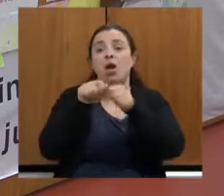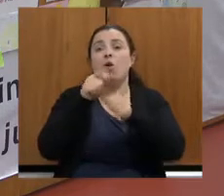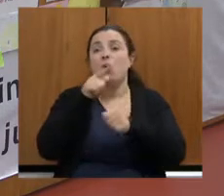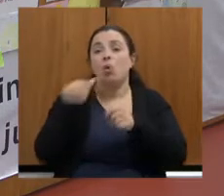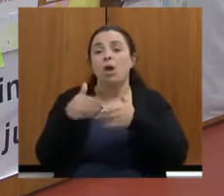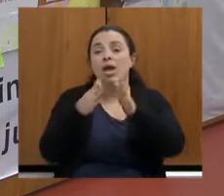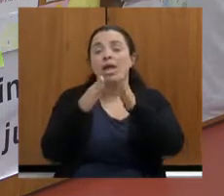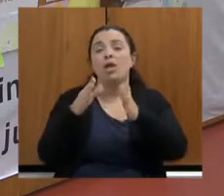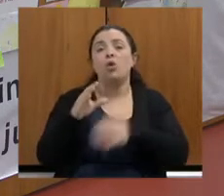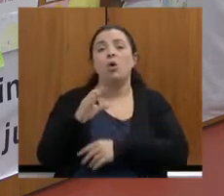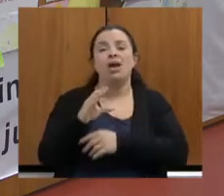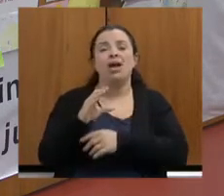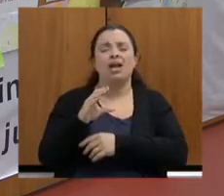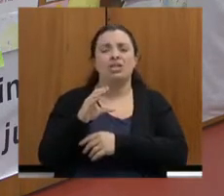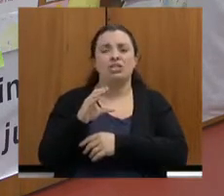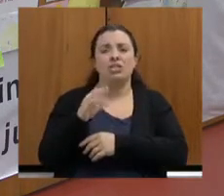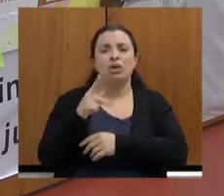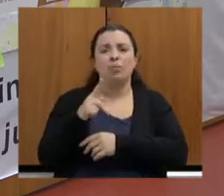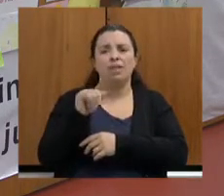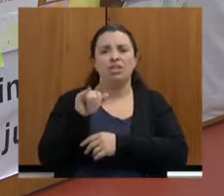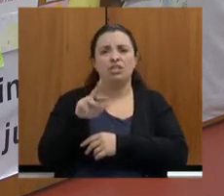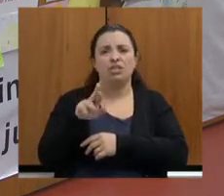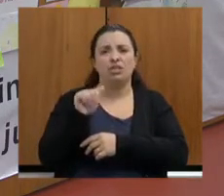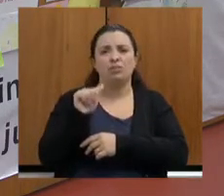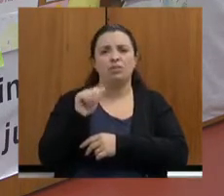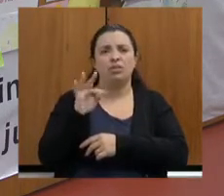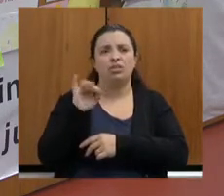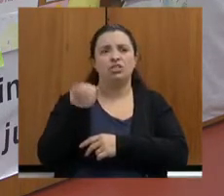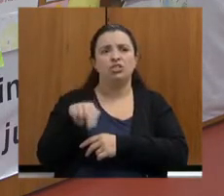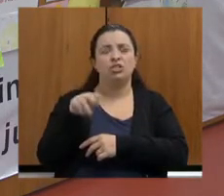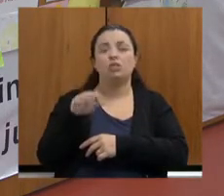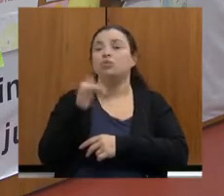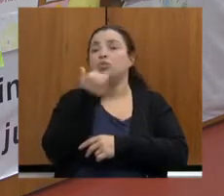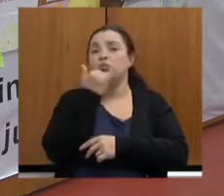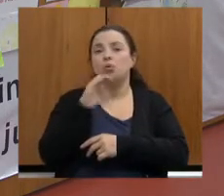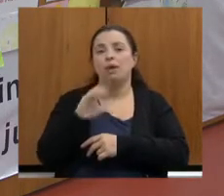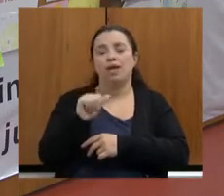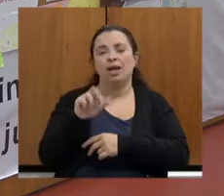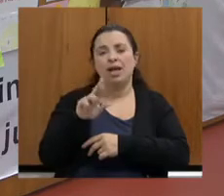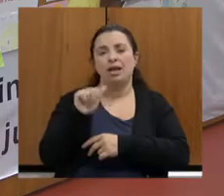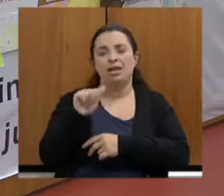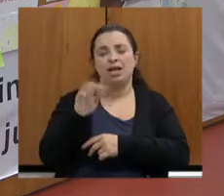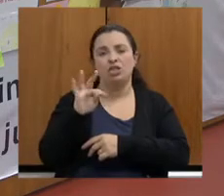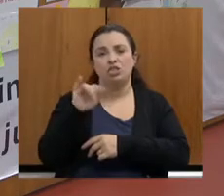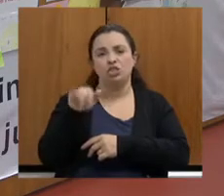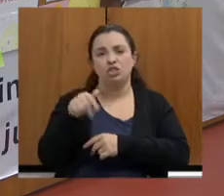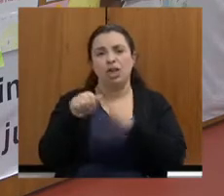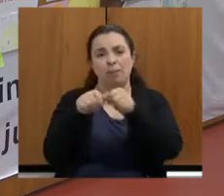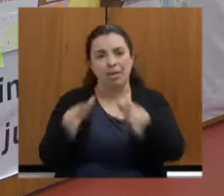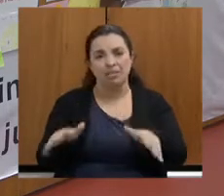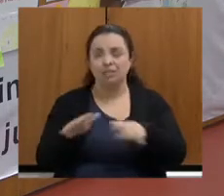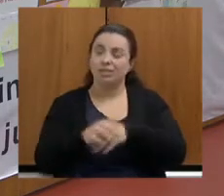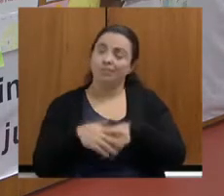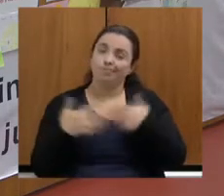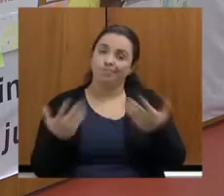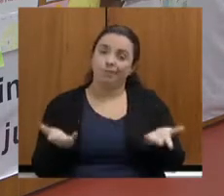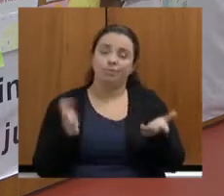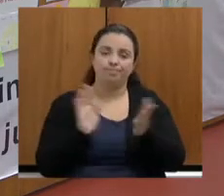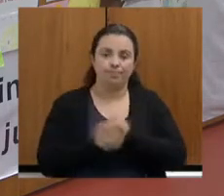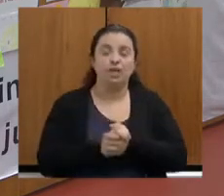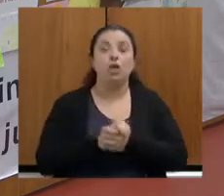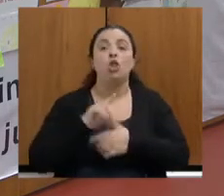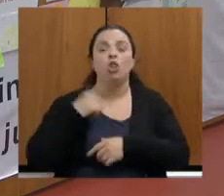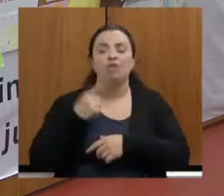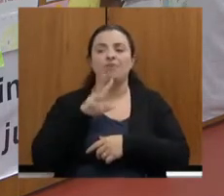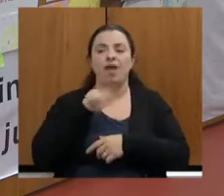dentro da cara do Rio Doce não somos abarcados mas nós vamos fazer os encaminhamentos em relação a isso pessoal ao finalizar o